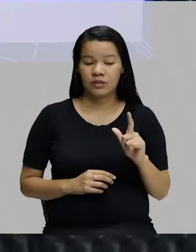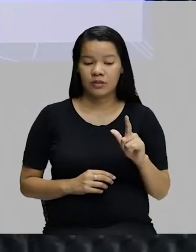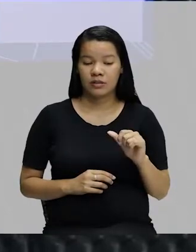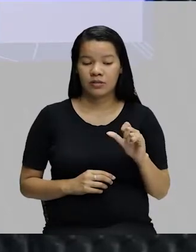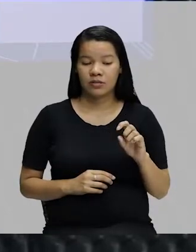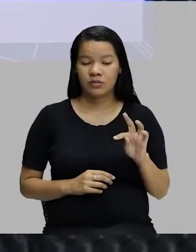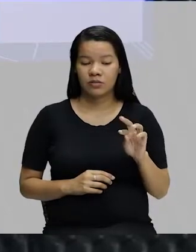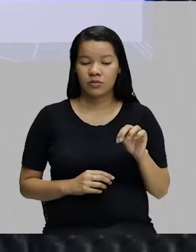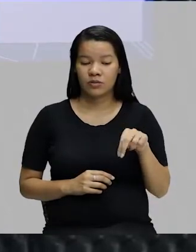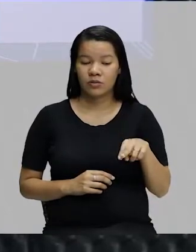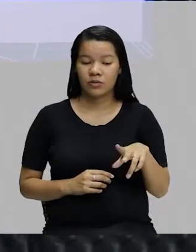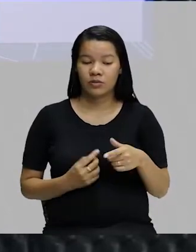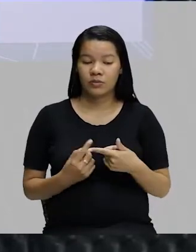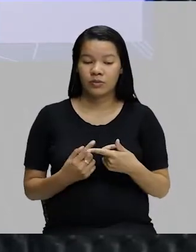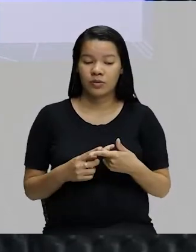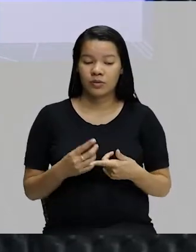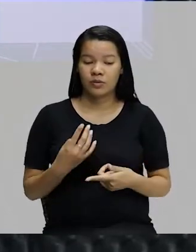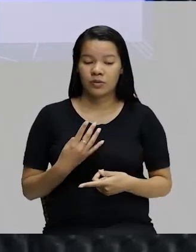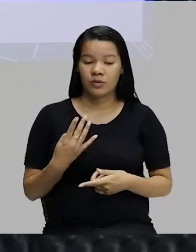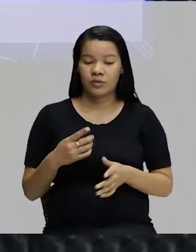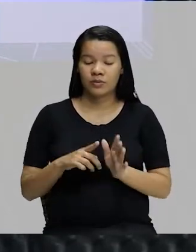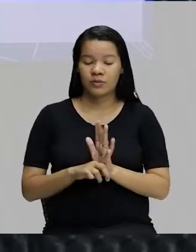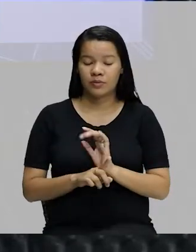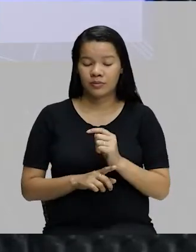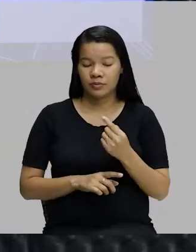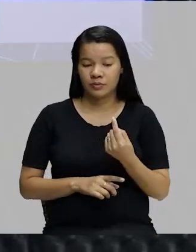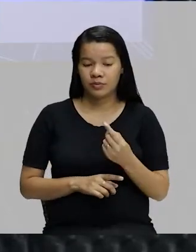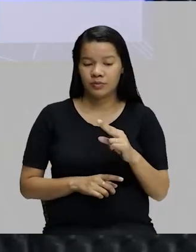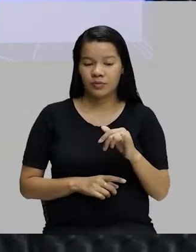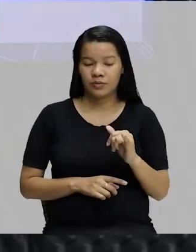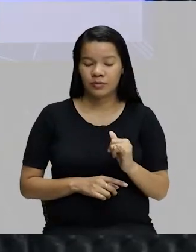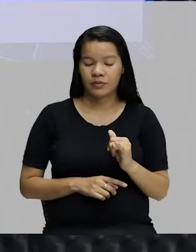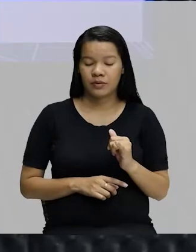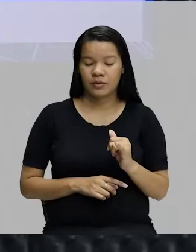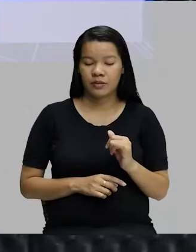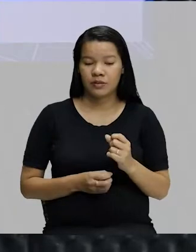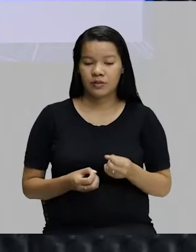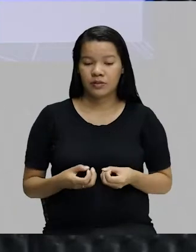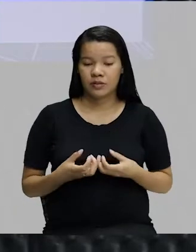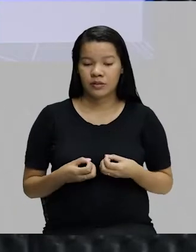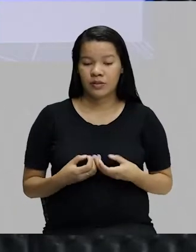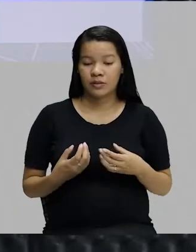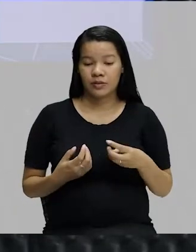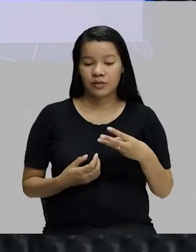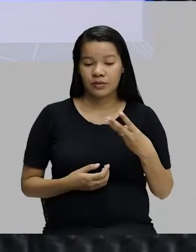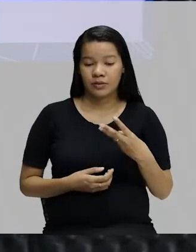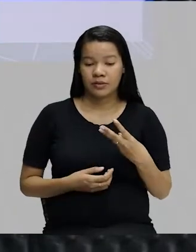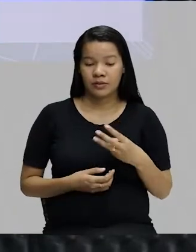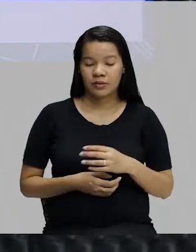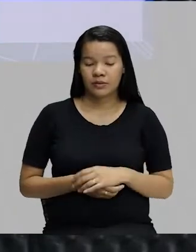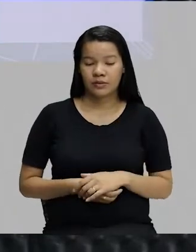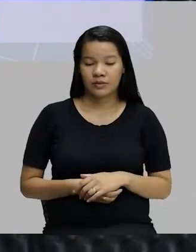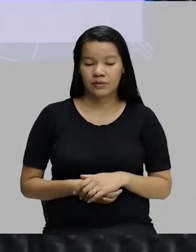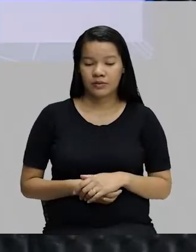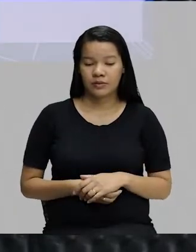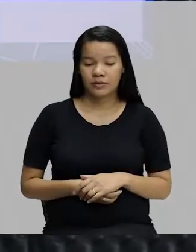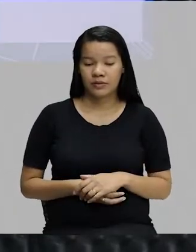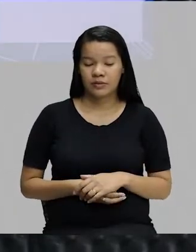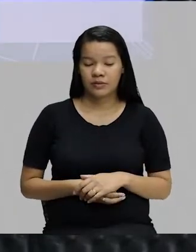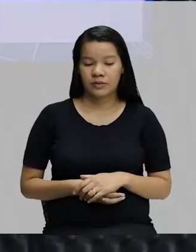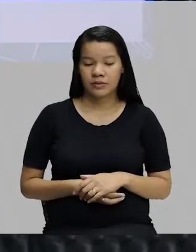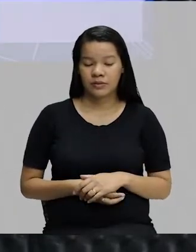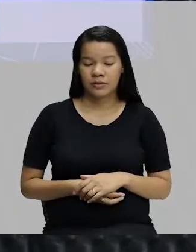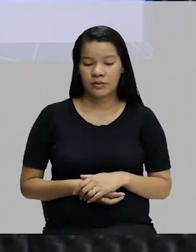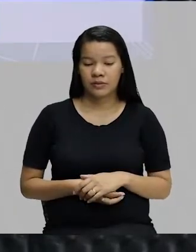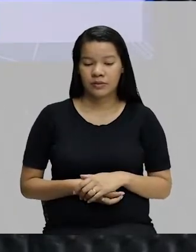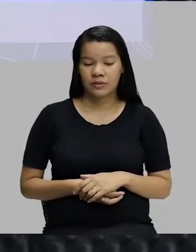ó, 4 menos 1 vai gerar o 3. 4 menos 1, 3. E